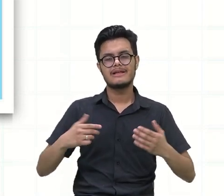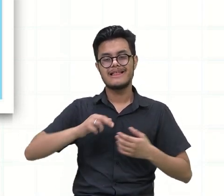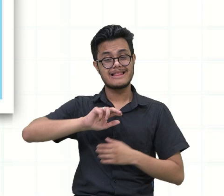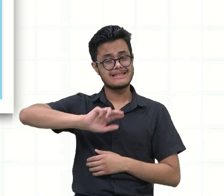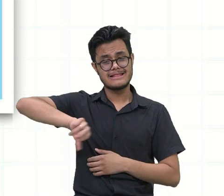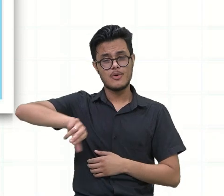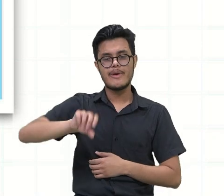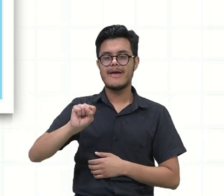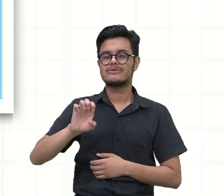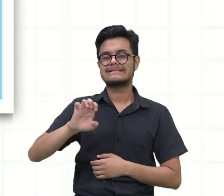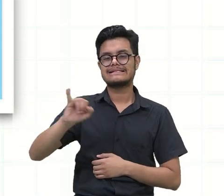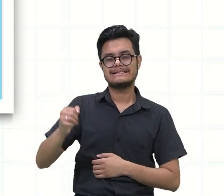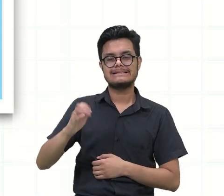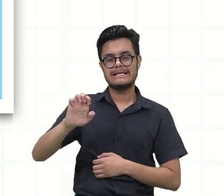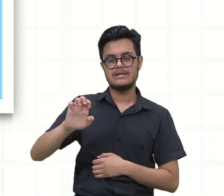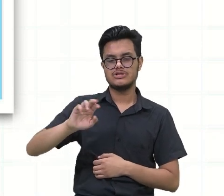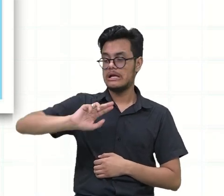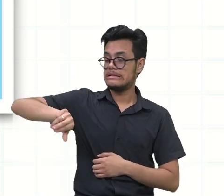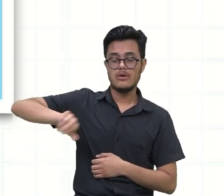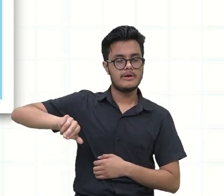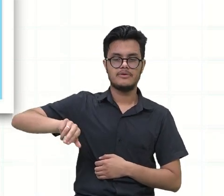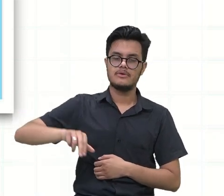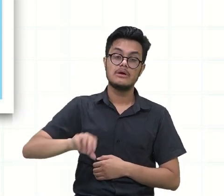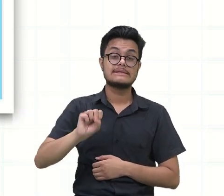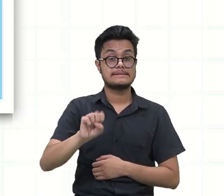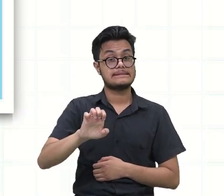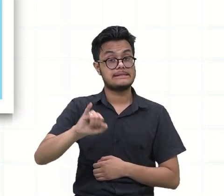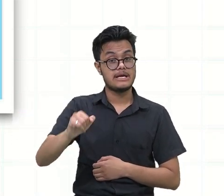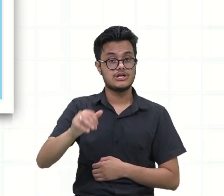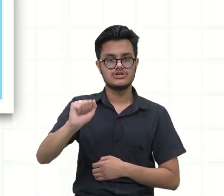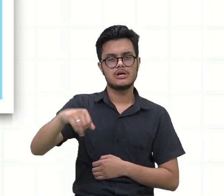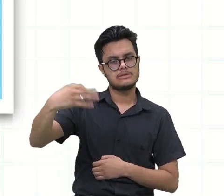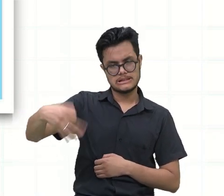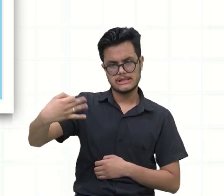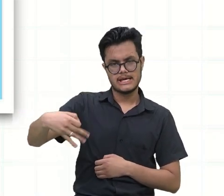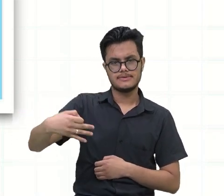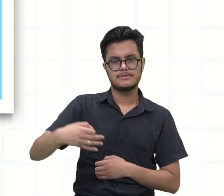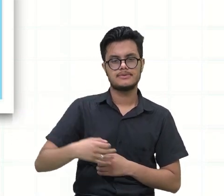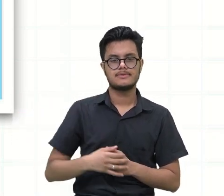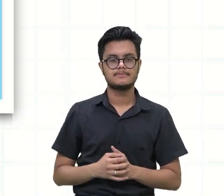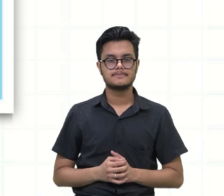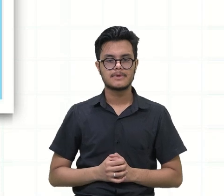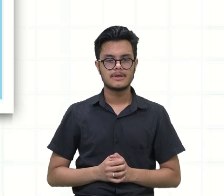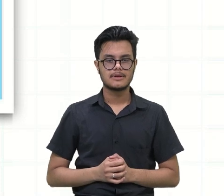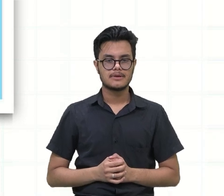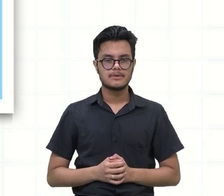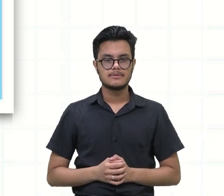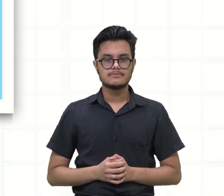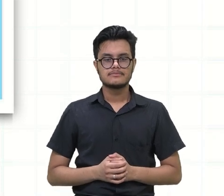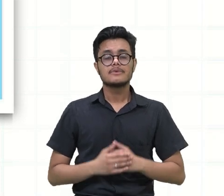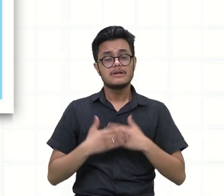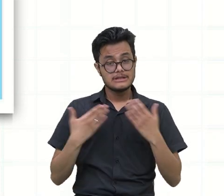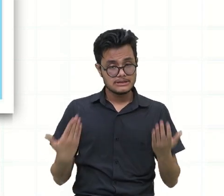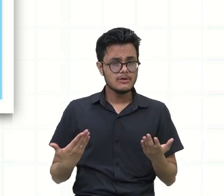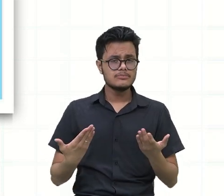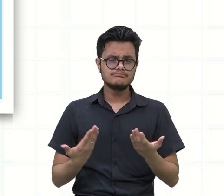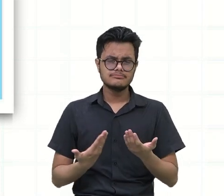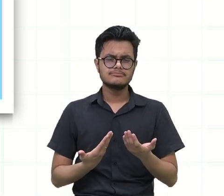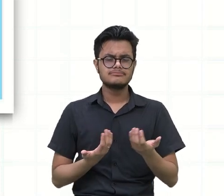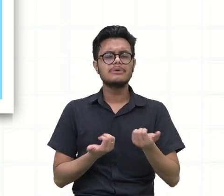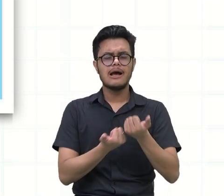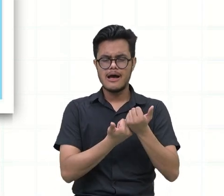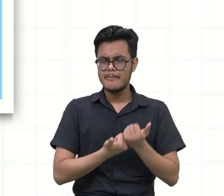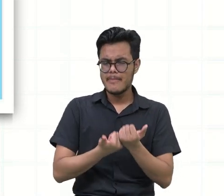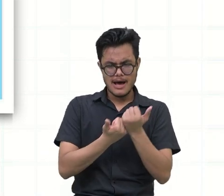gente utilizar o seja, né? O seja, aliás. é seja. Seja um amigo da APAE